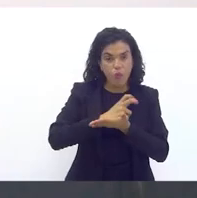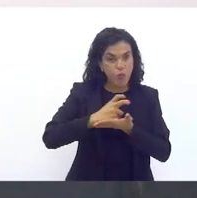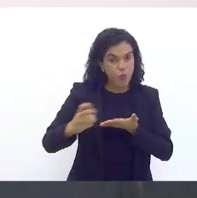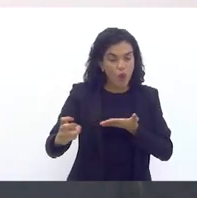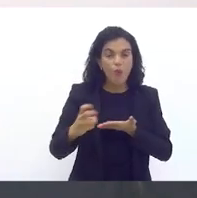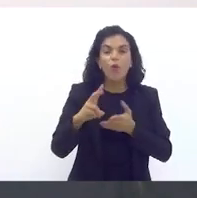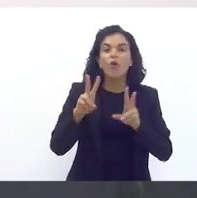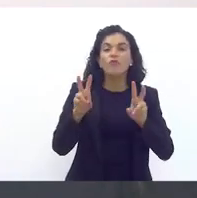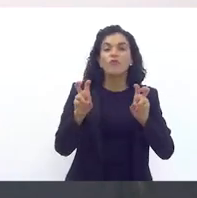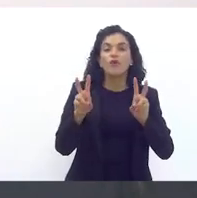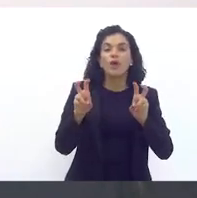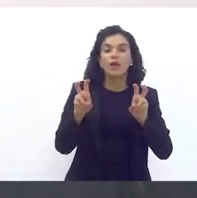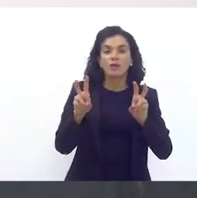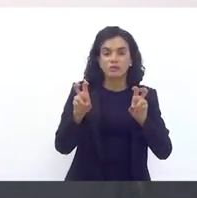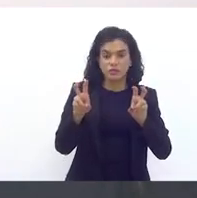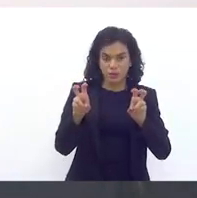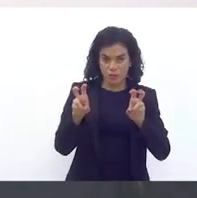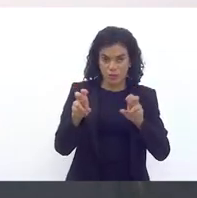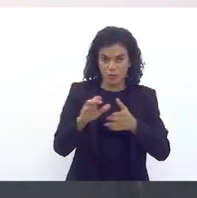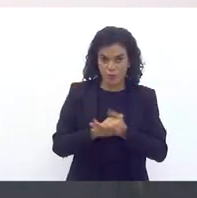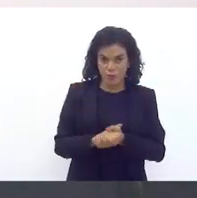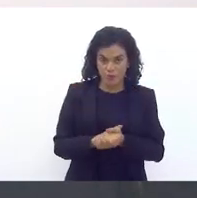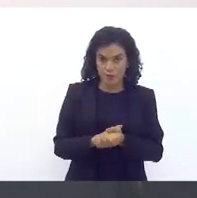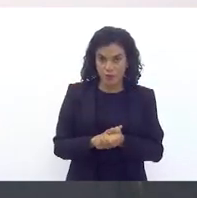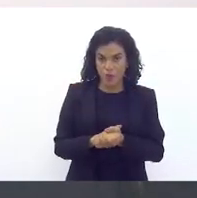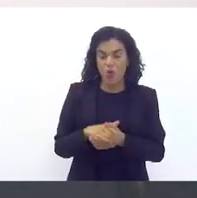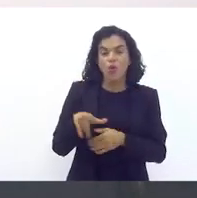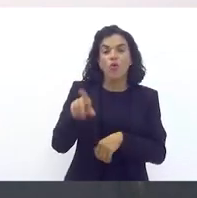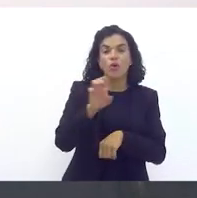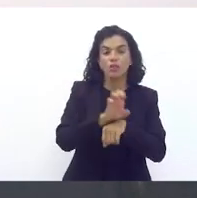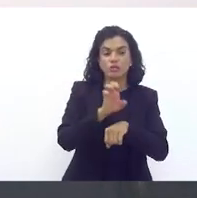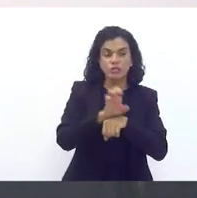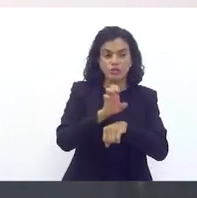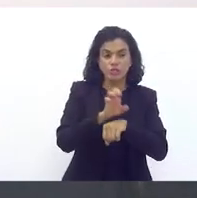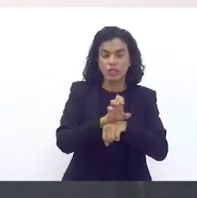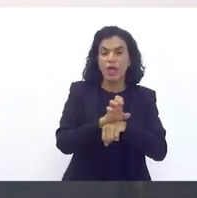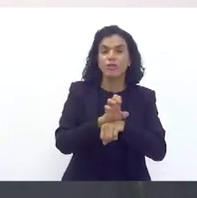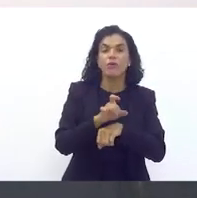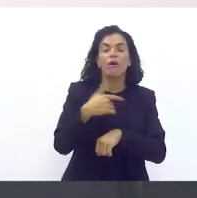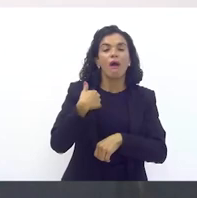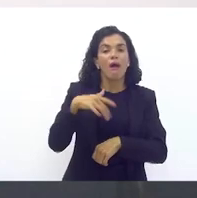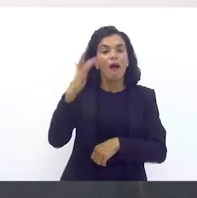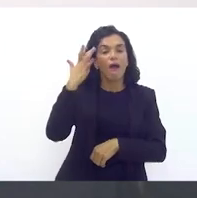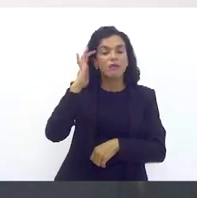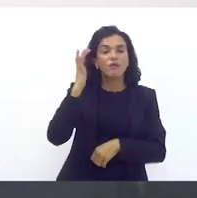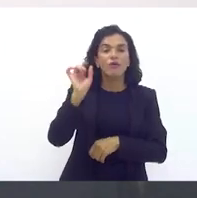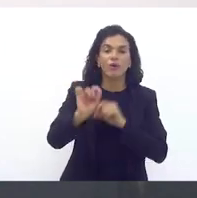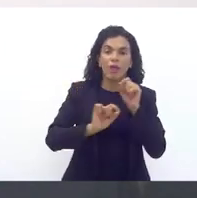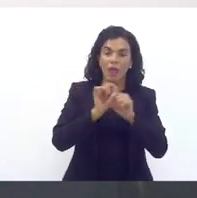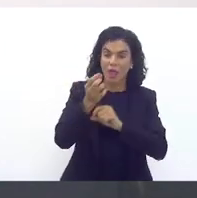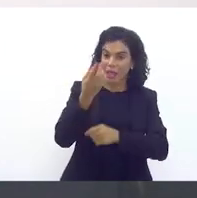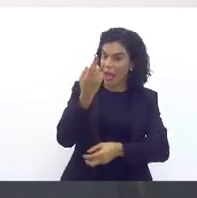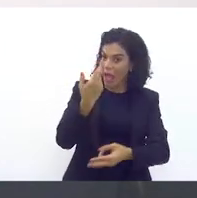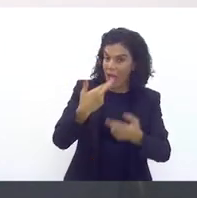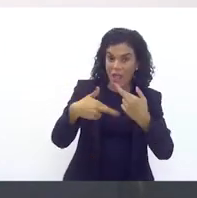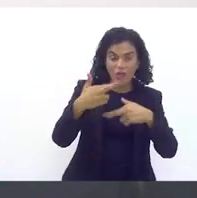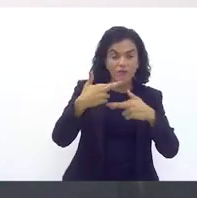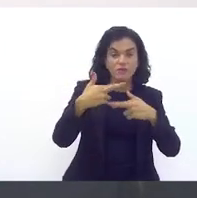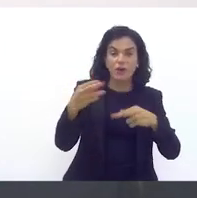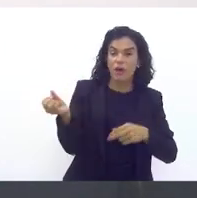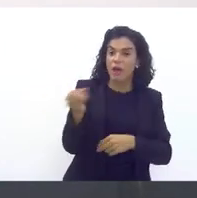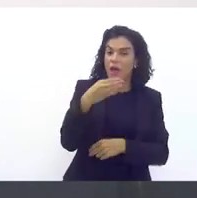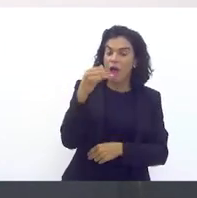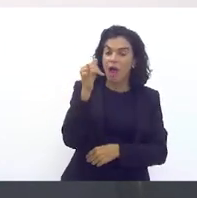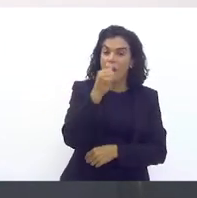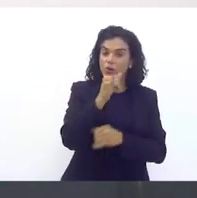foi a questão que surgiu com o Estado? O Estado achava que a renovação era automática, por